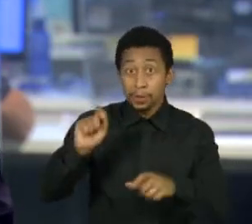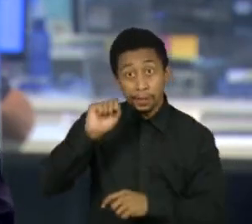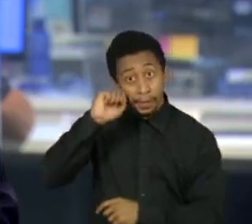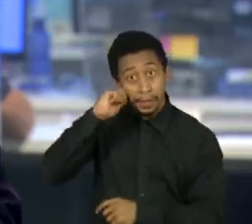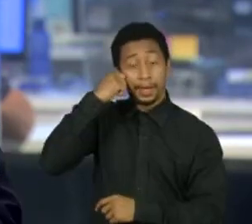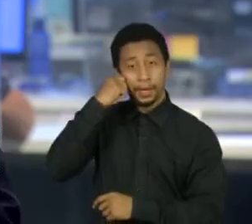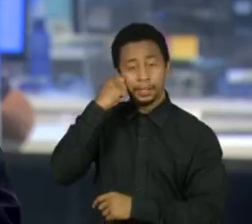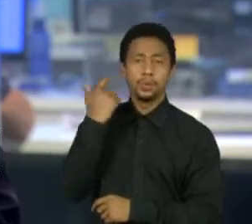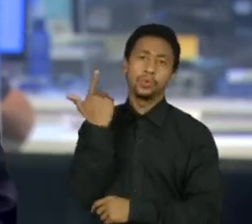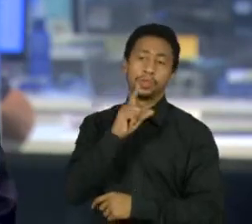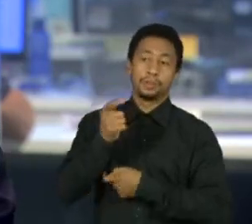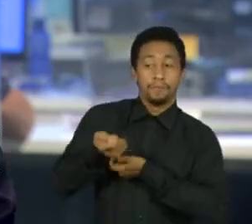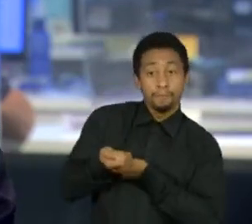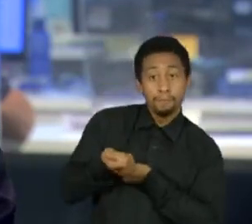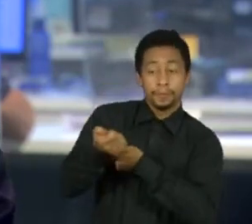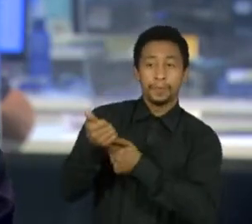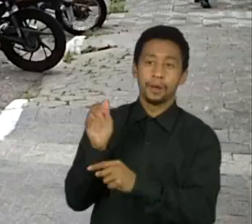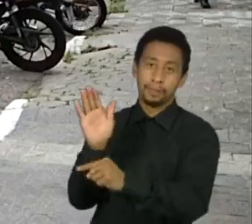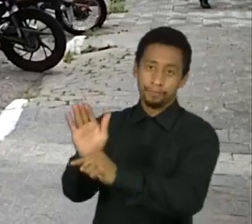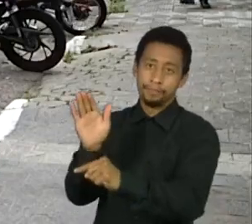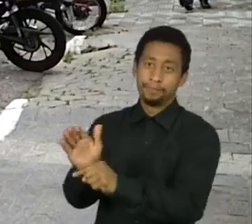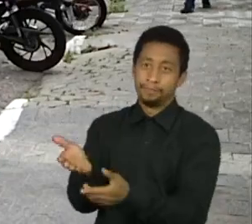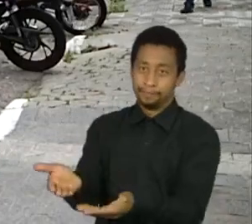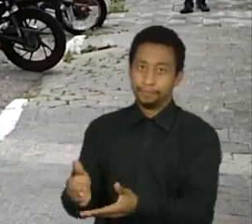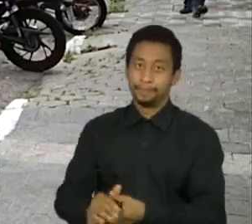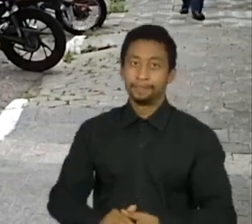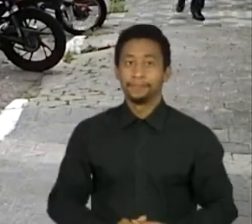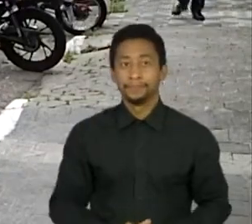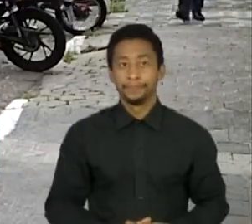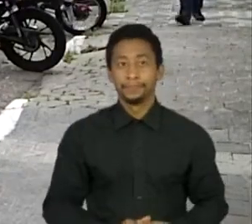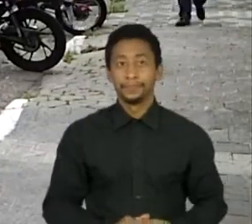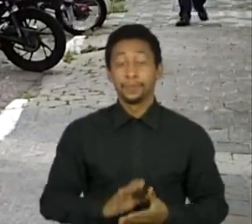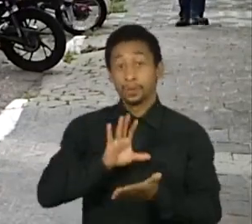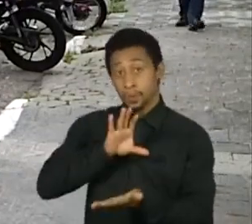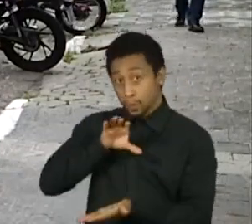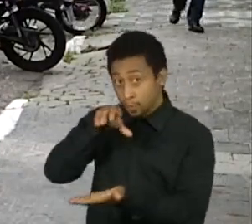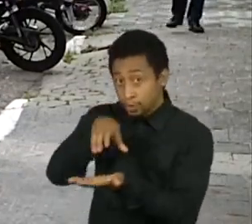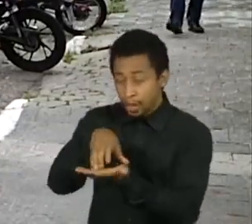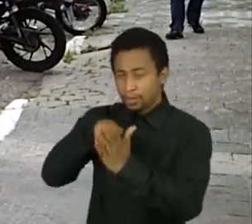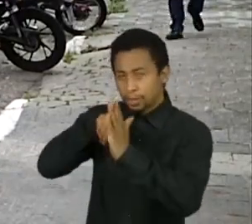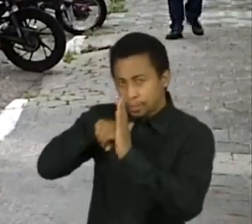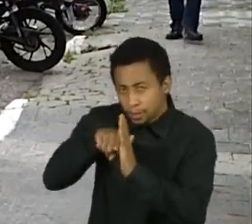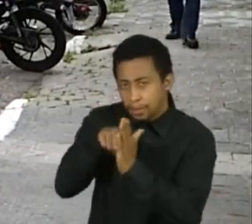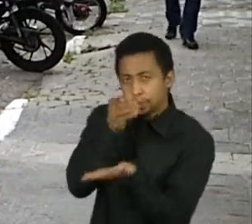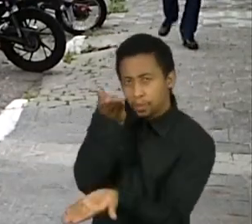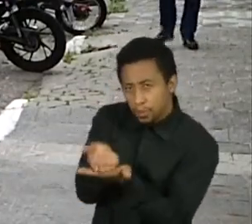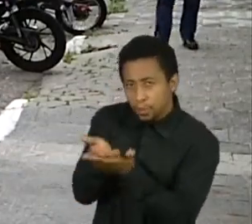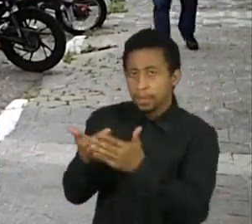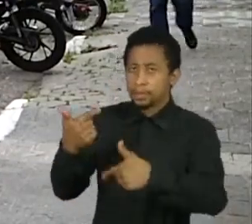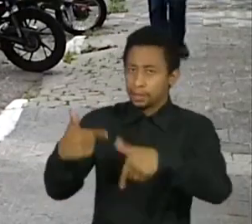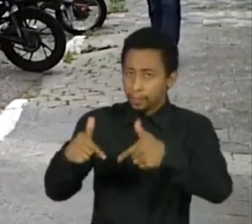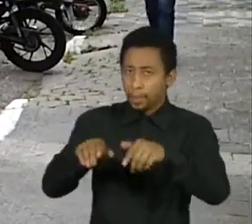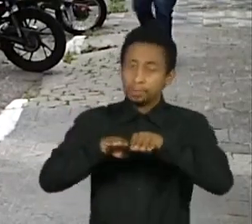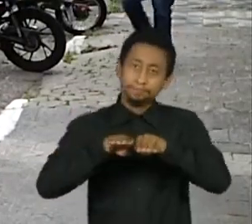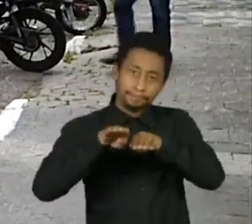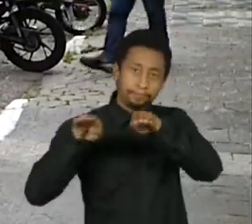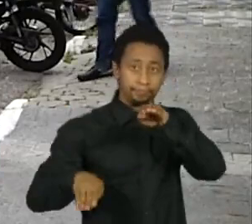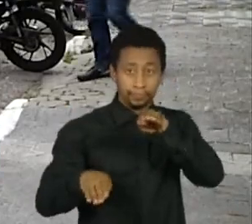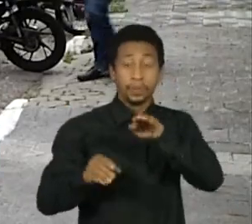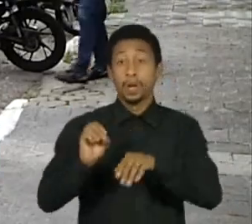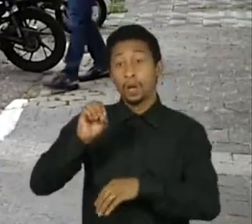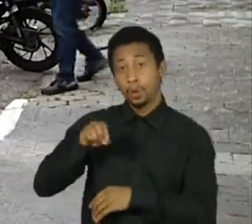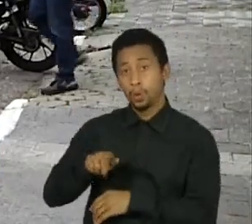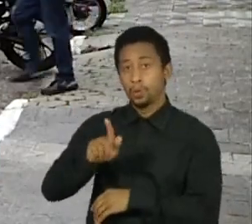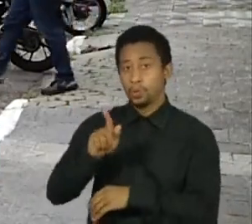em dinheiro para ampliar o atendimento. O Centro de Estudos das Relações de Trabalho e Desigualdades é uma ONG fundada